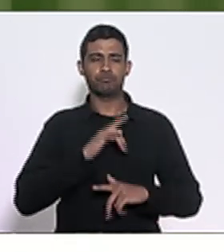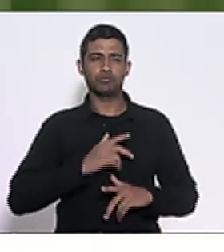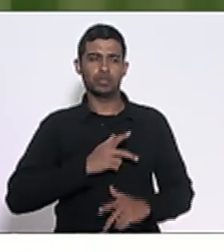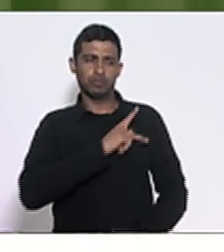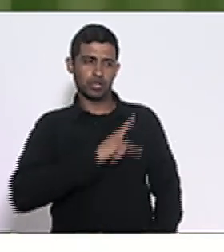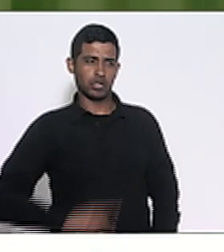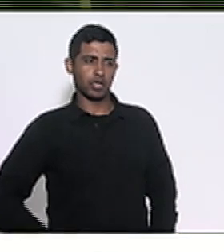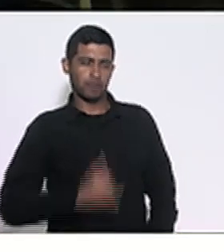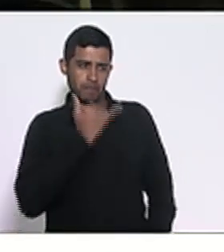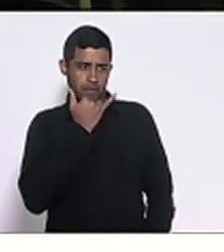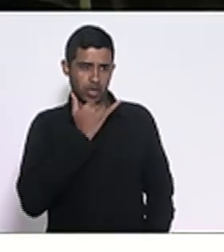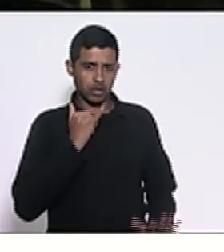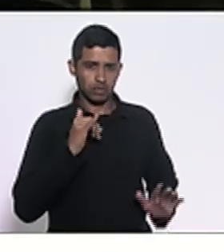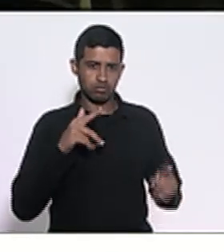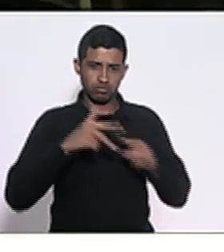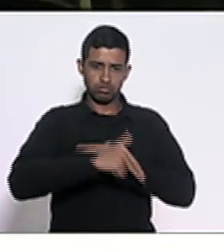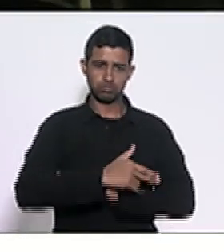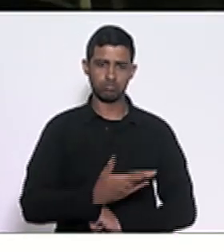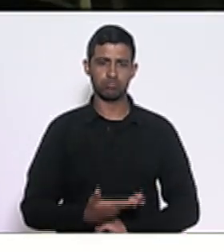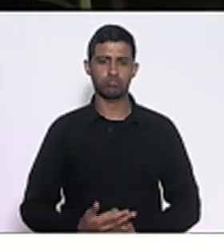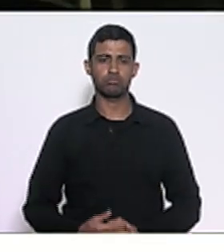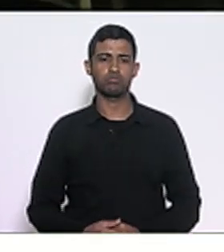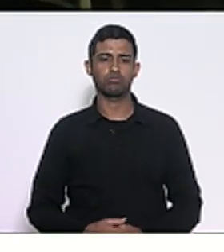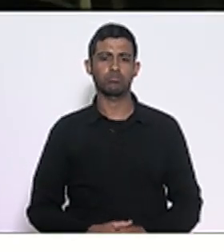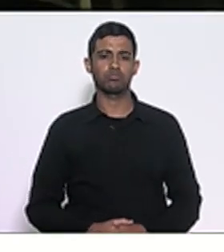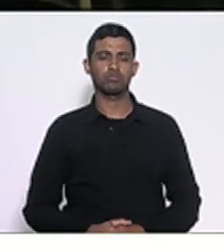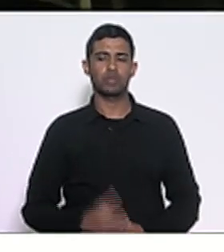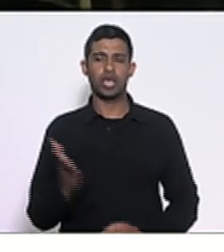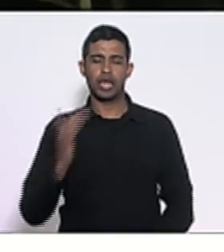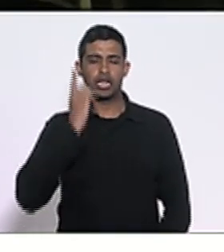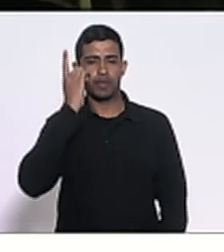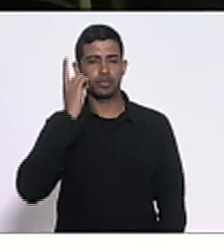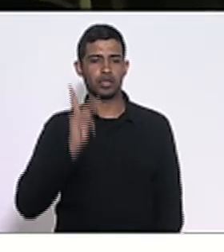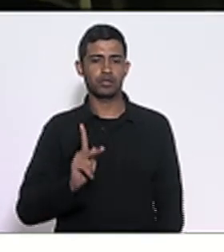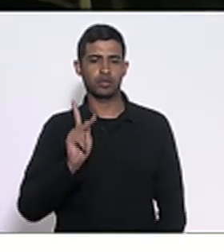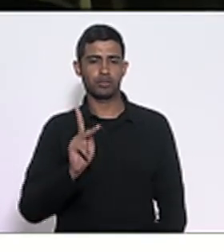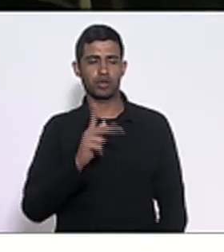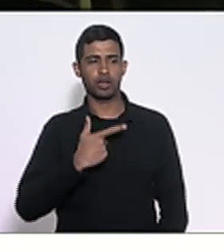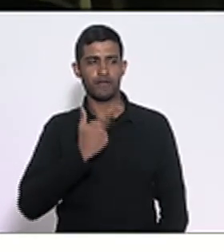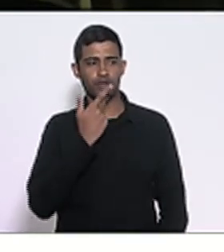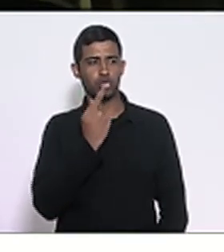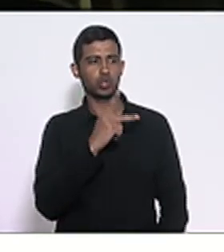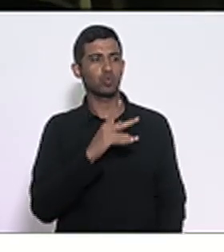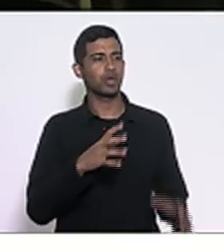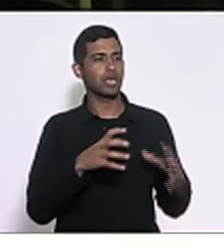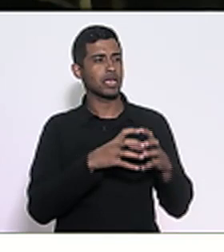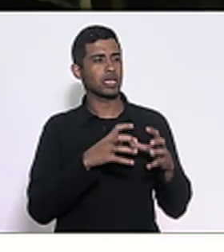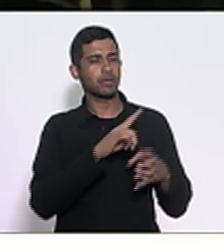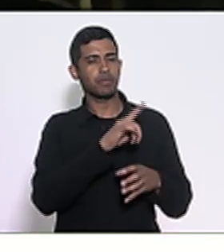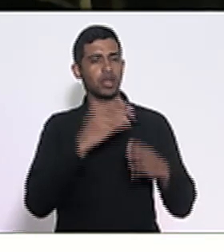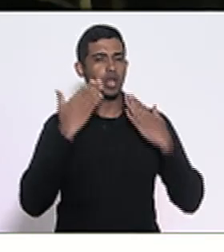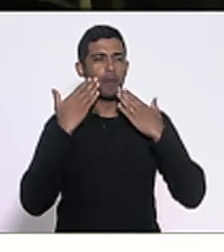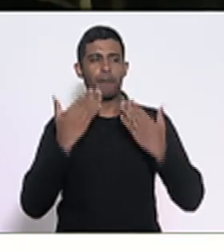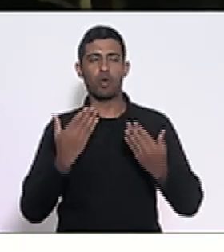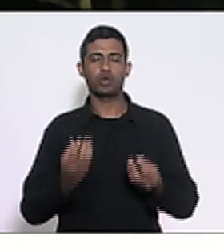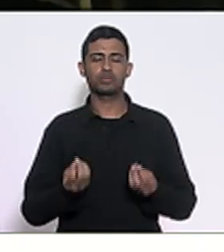perdoe, aproveitando um fio levantado aqui, trazido pelo deputado Knobloch, a sua equipe tem refletido sobre essa questão